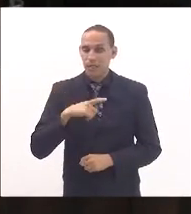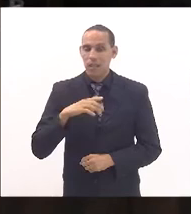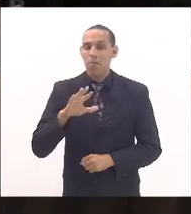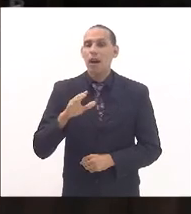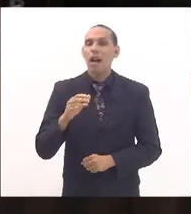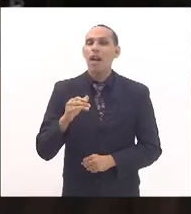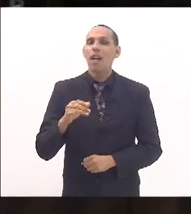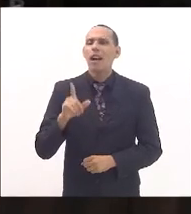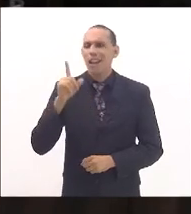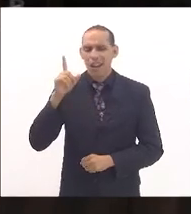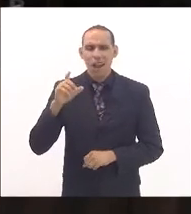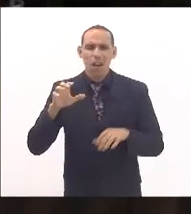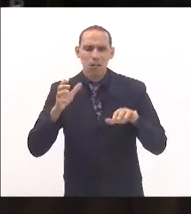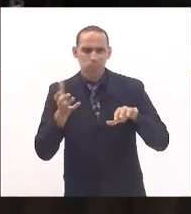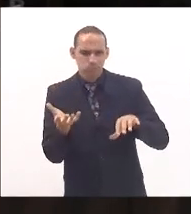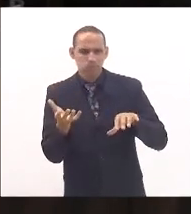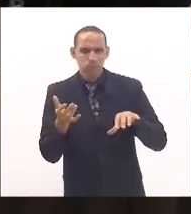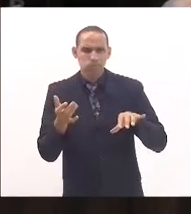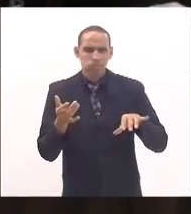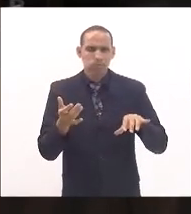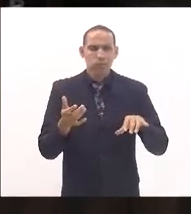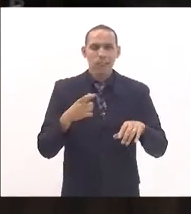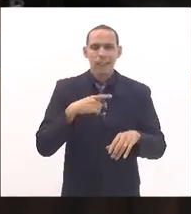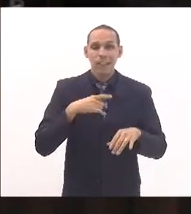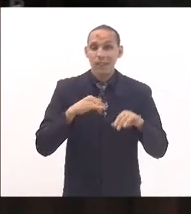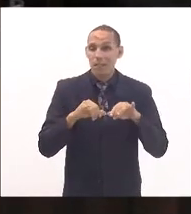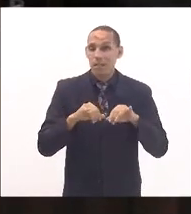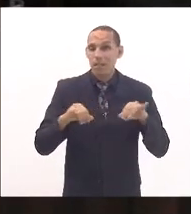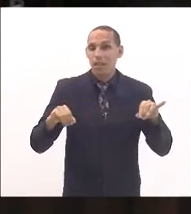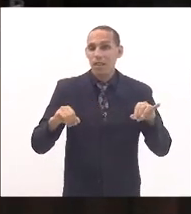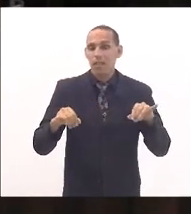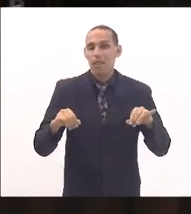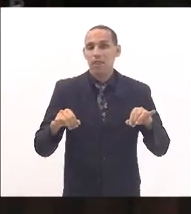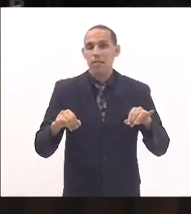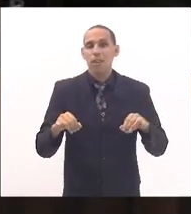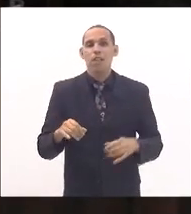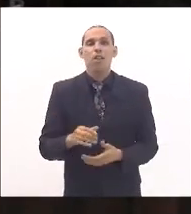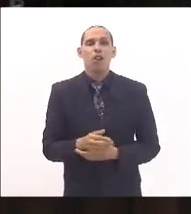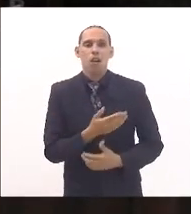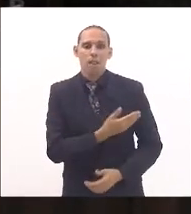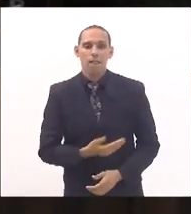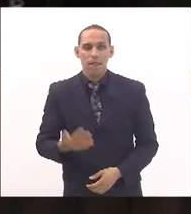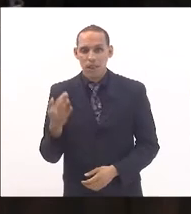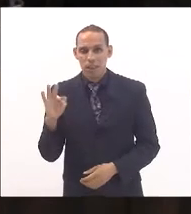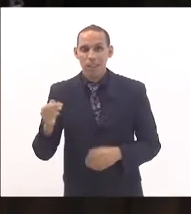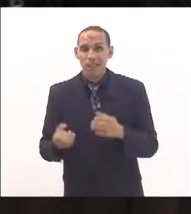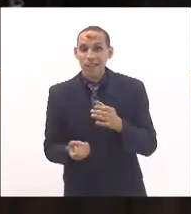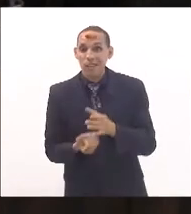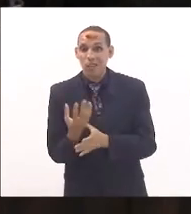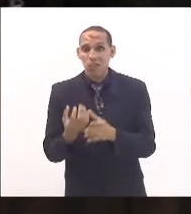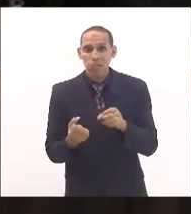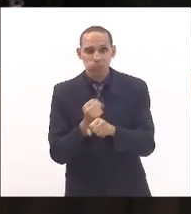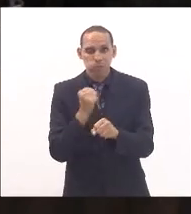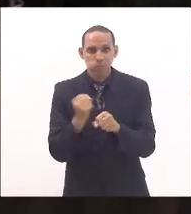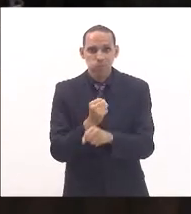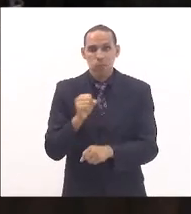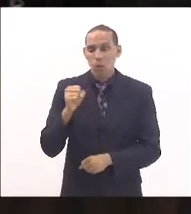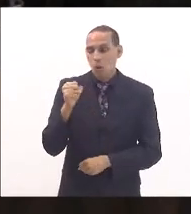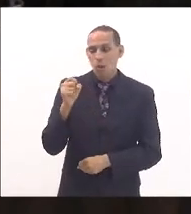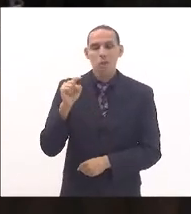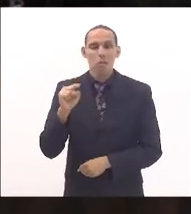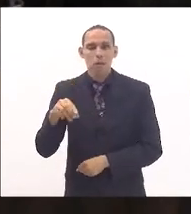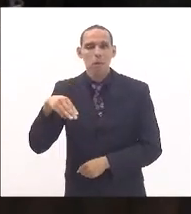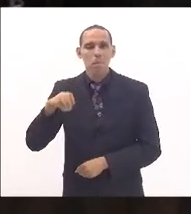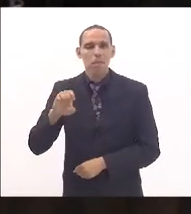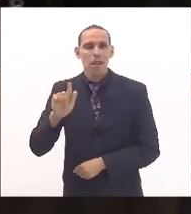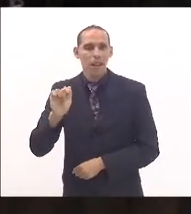lá no Congresso. Primeiro aprovaram a obrigação do governo federal de construir 8 mil megawatts no